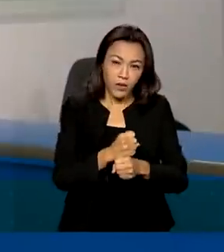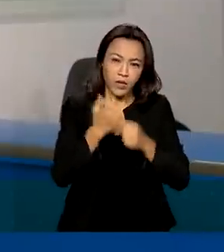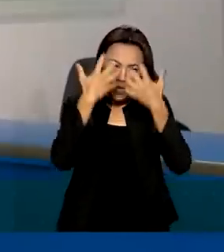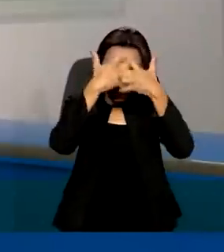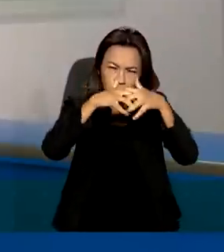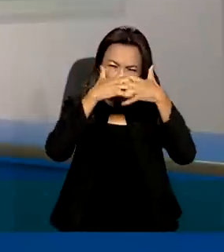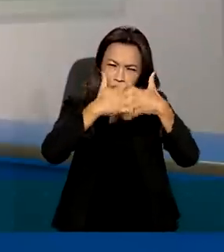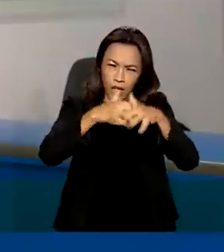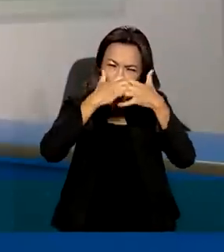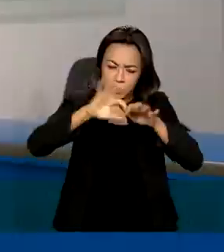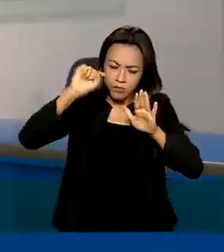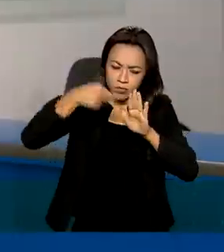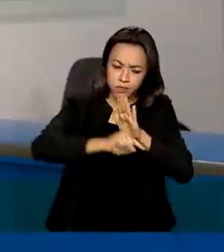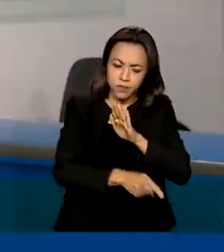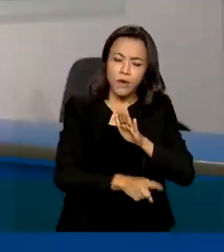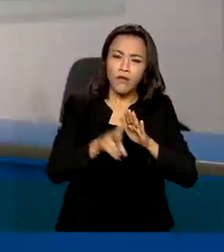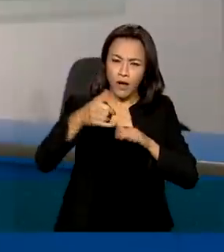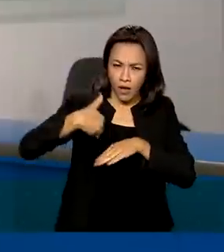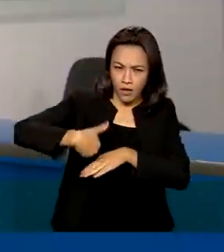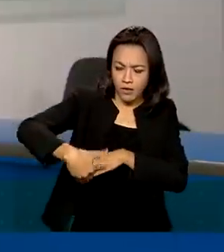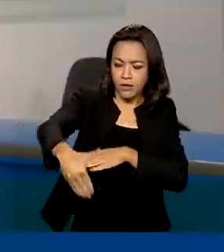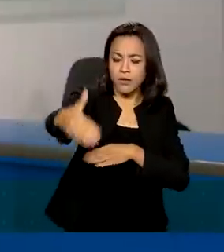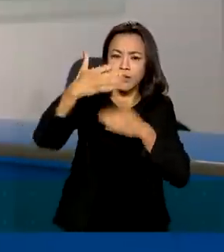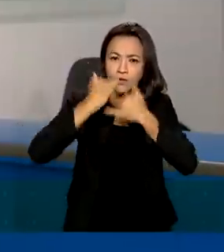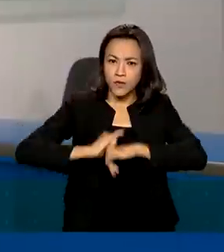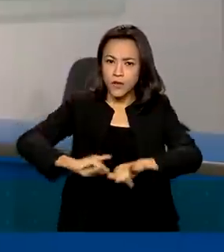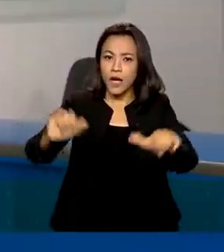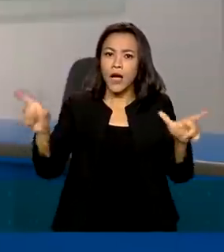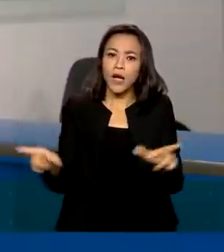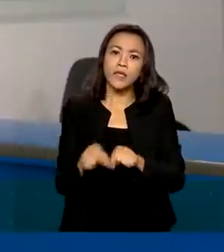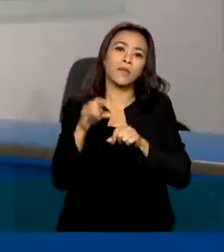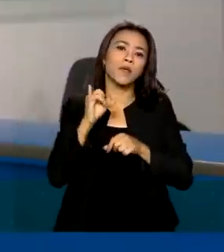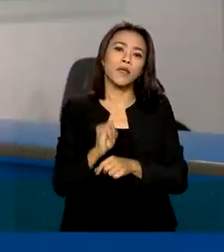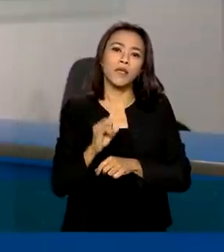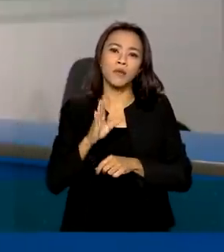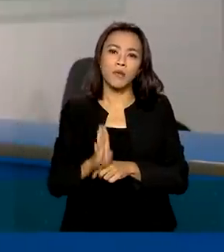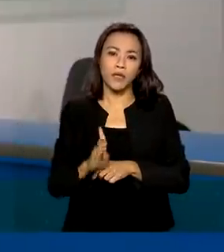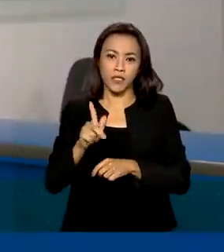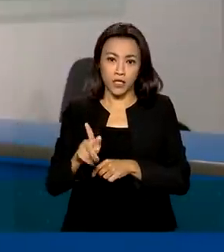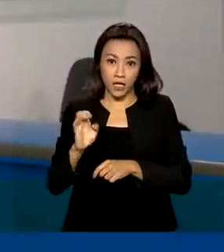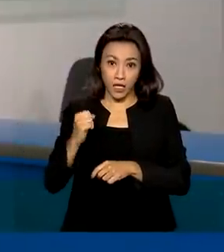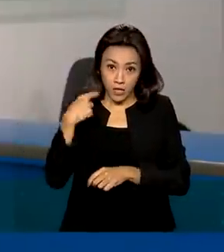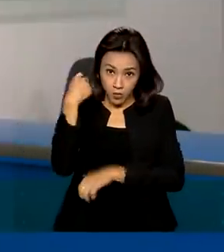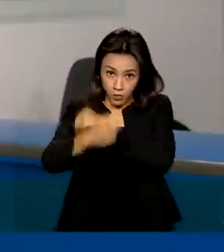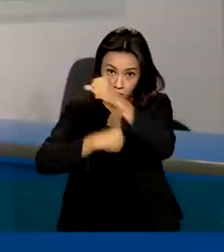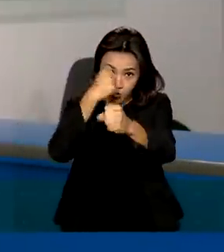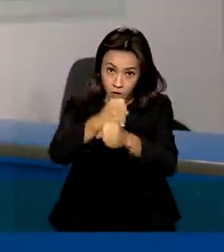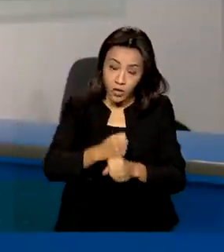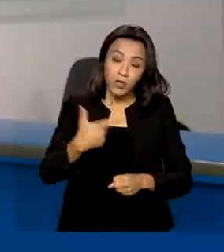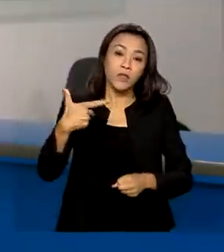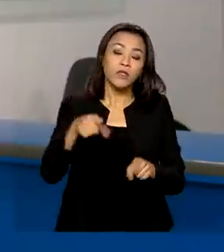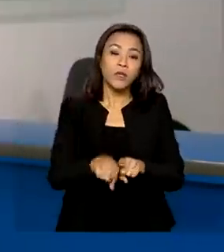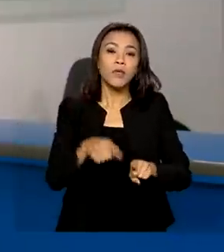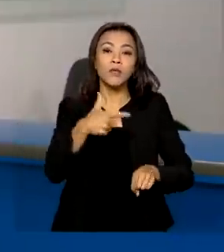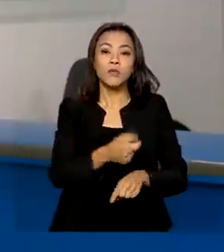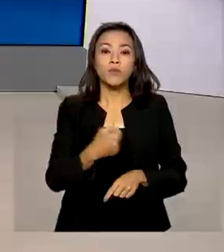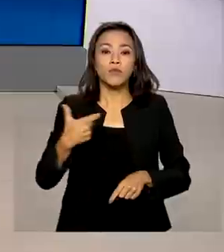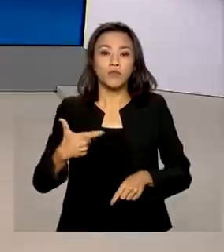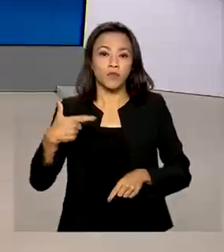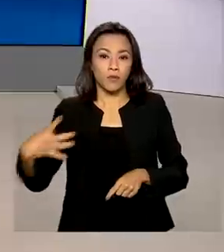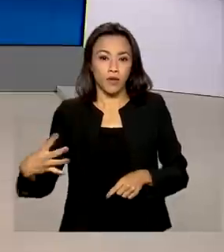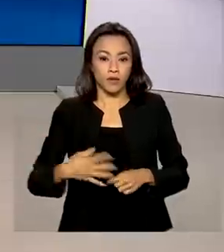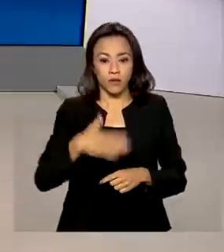mais aprofundadas serão divulgadas pelo IBGE no ano que vem e em 2024 pode começar Renata